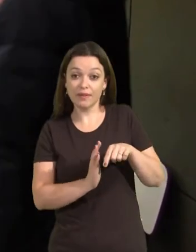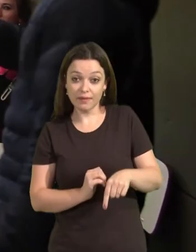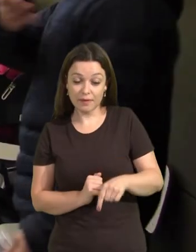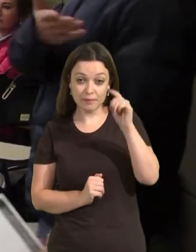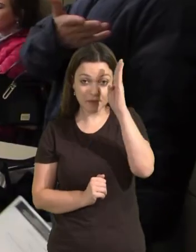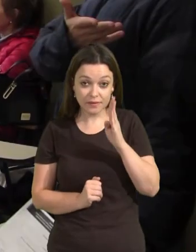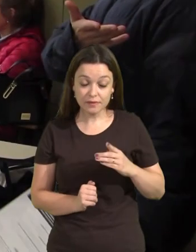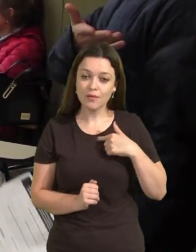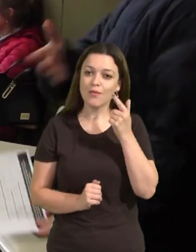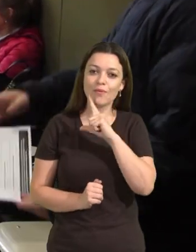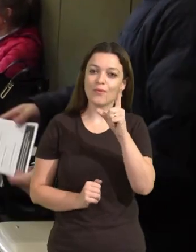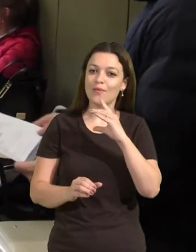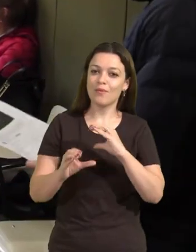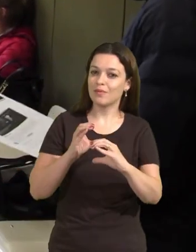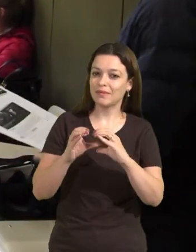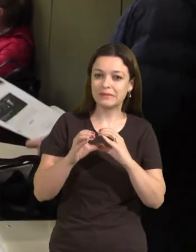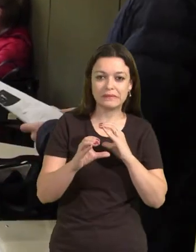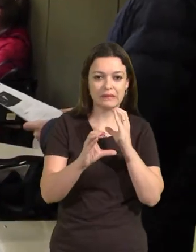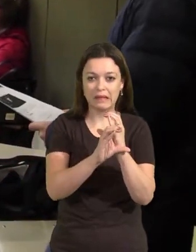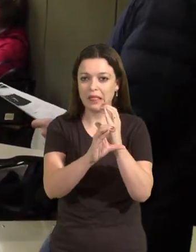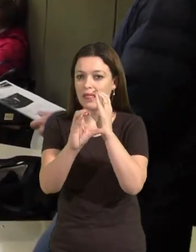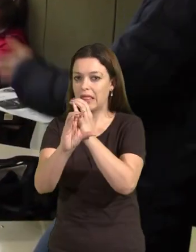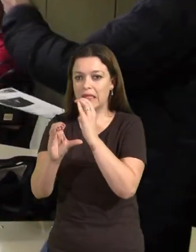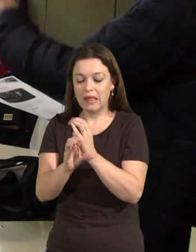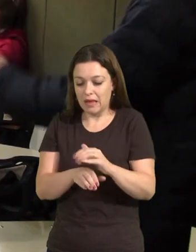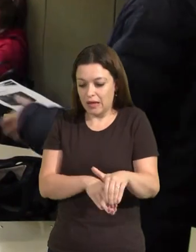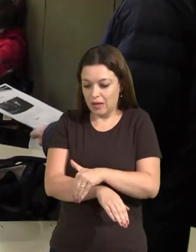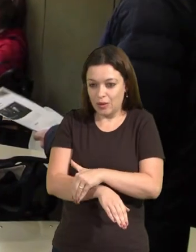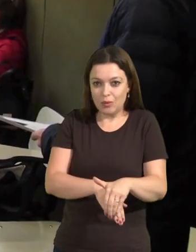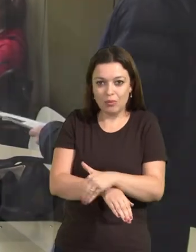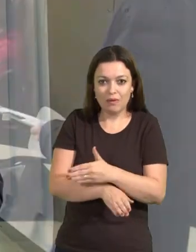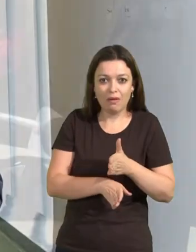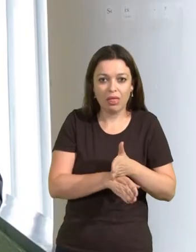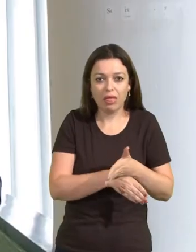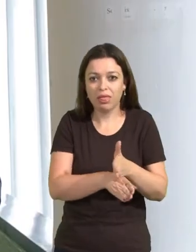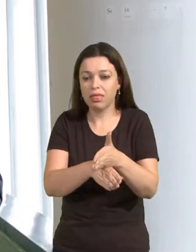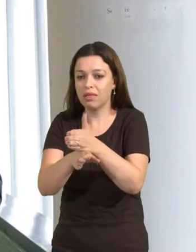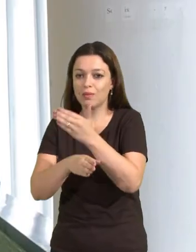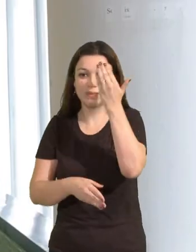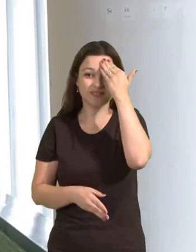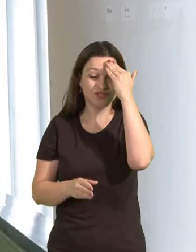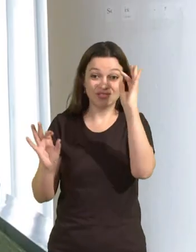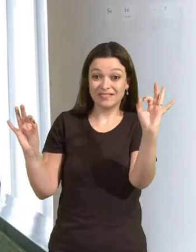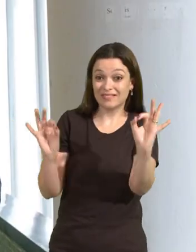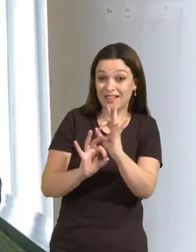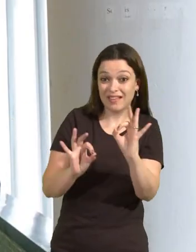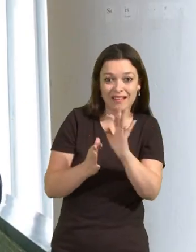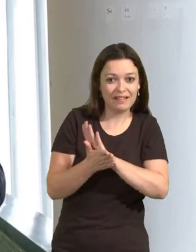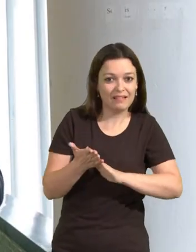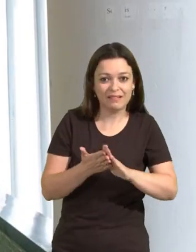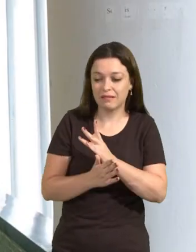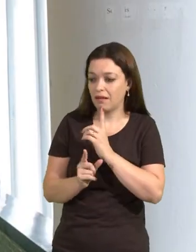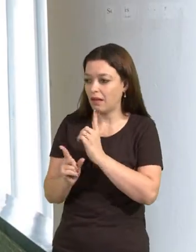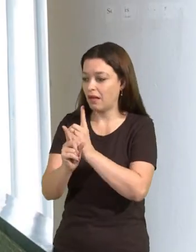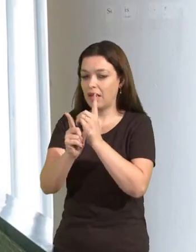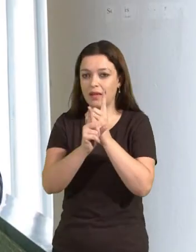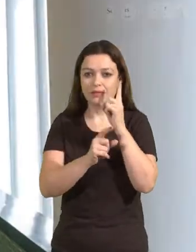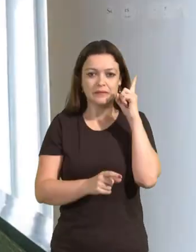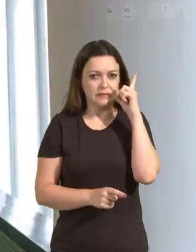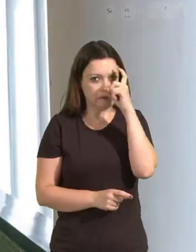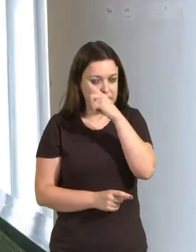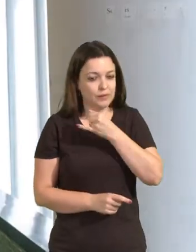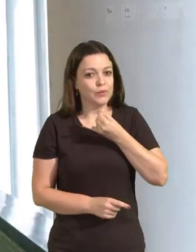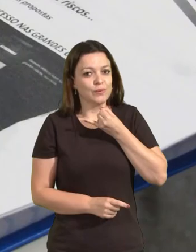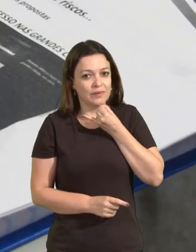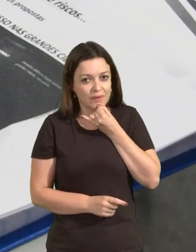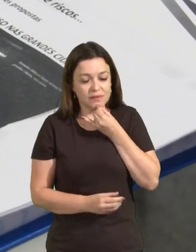Quando eu cheguei aqui no Brasil, eu não conseguia me comunicar. Andava pela rua, por exemplo, eu não conseguia nem entender nada. Era